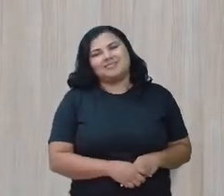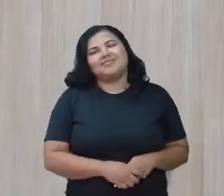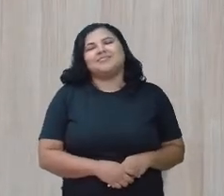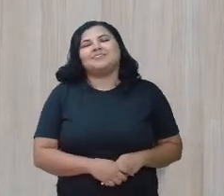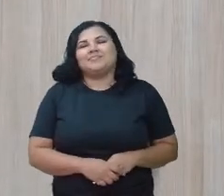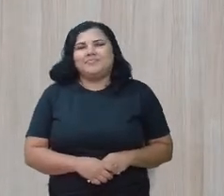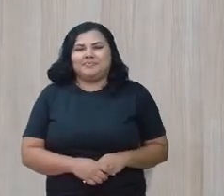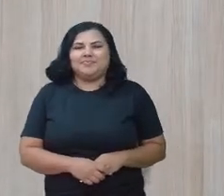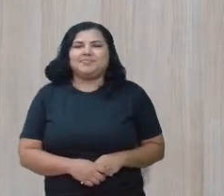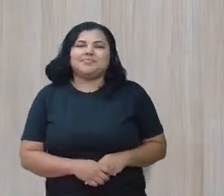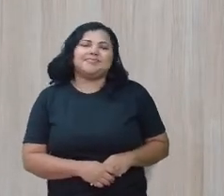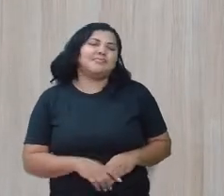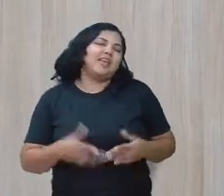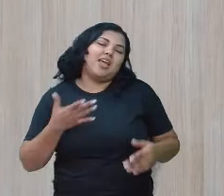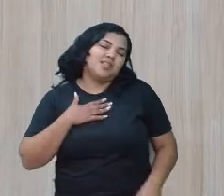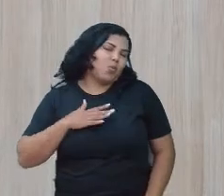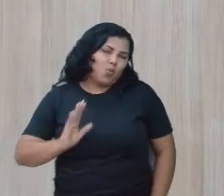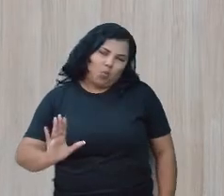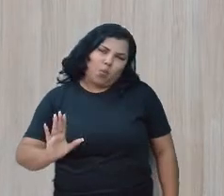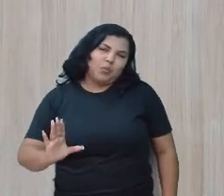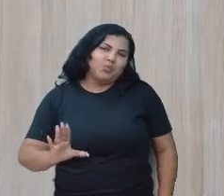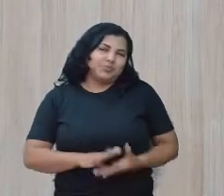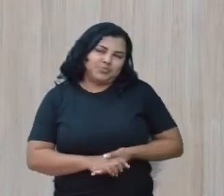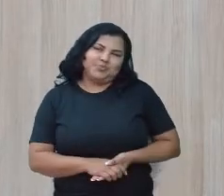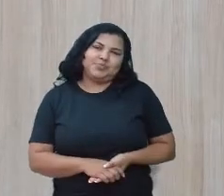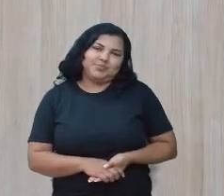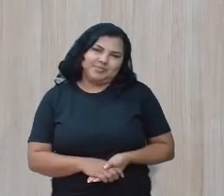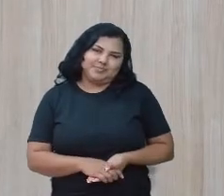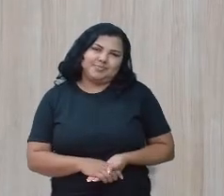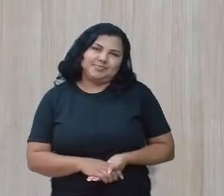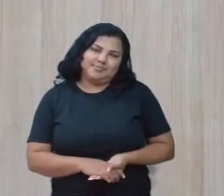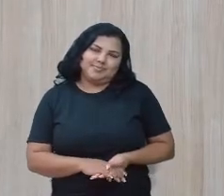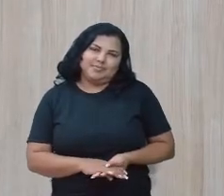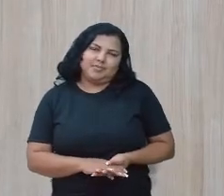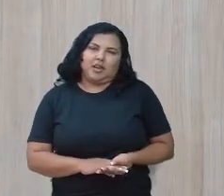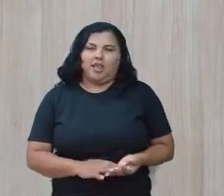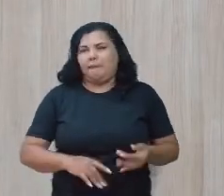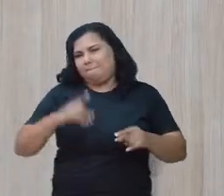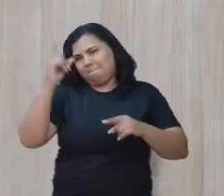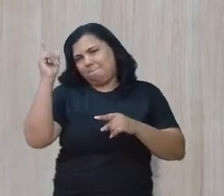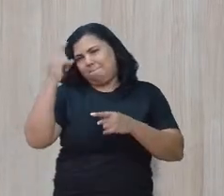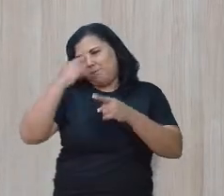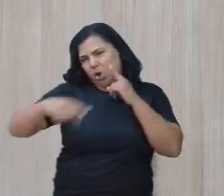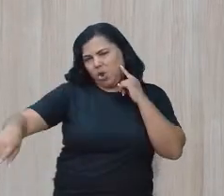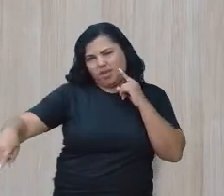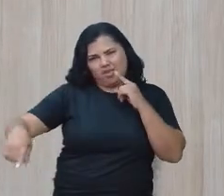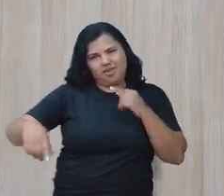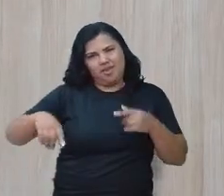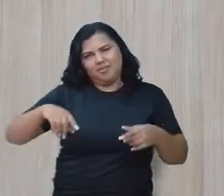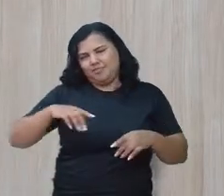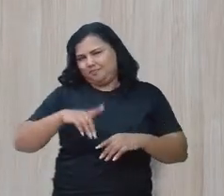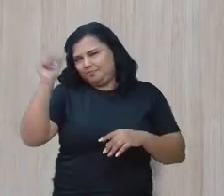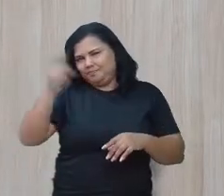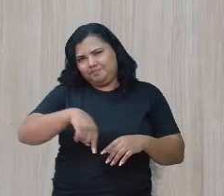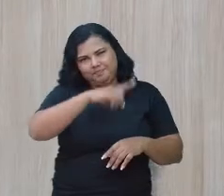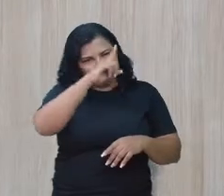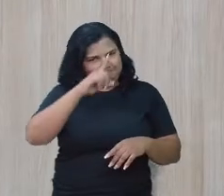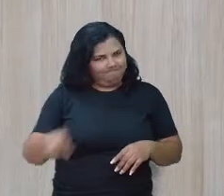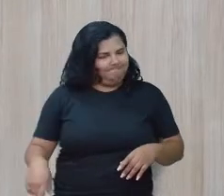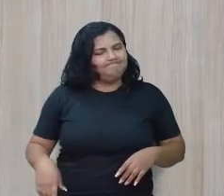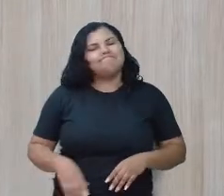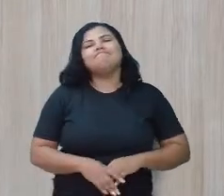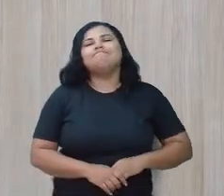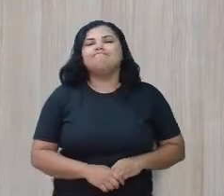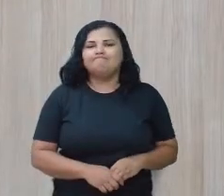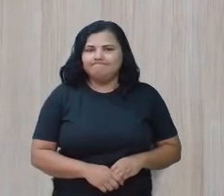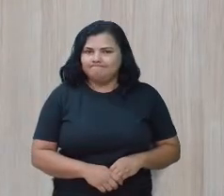dos comediantes, e eles não gostam, né, e acabam proibindo, coibindo, censurando.